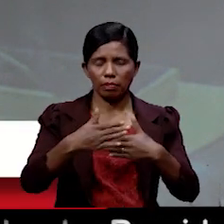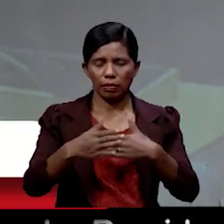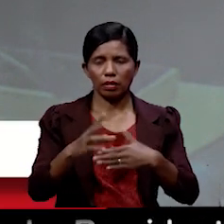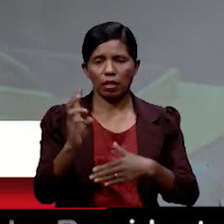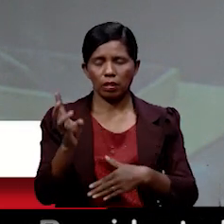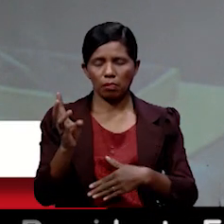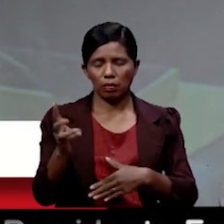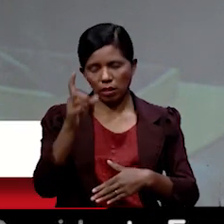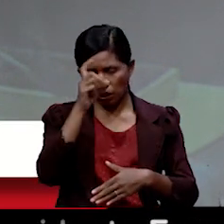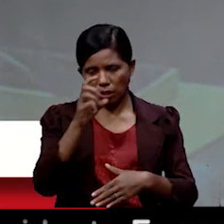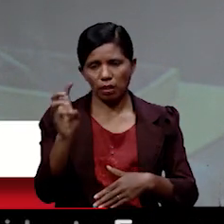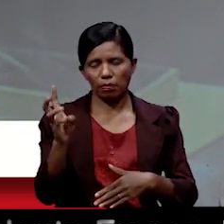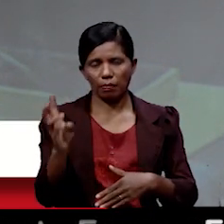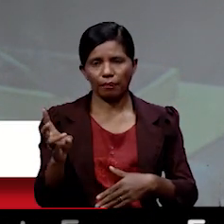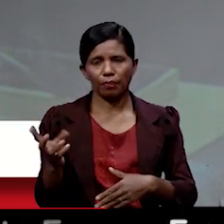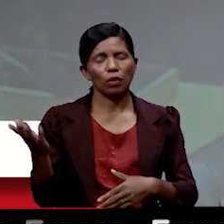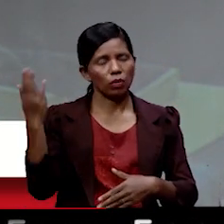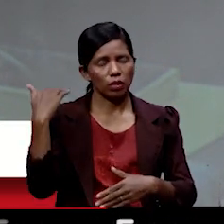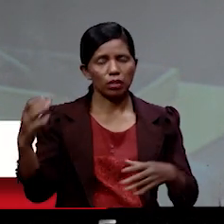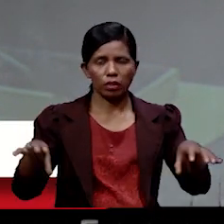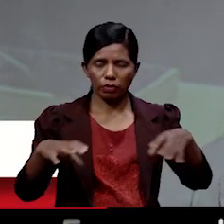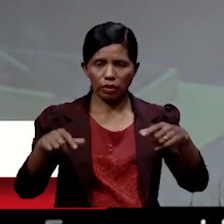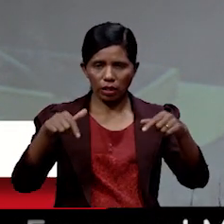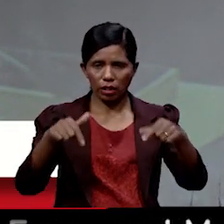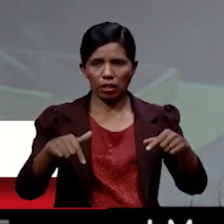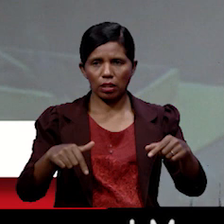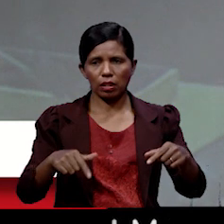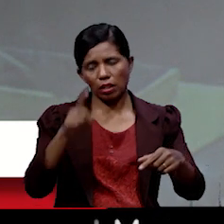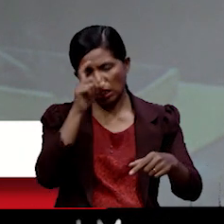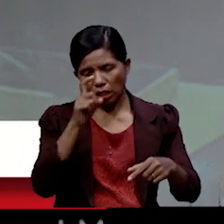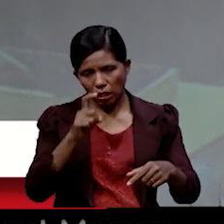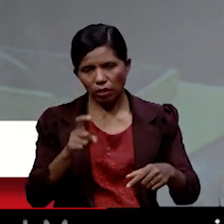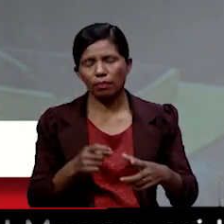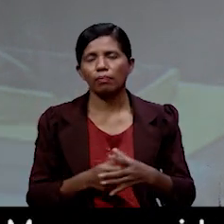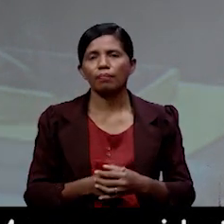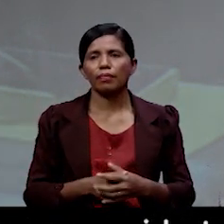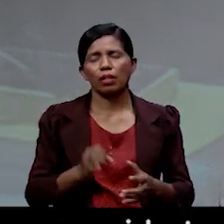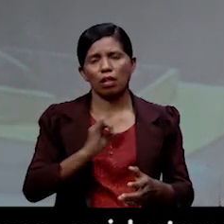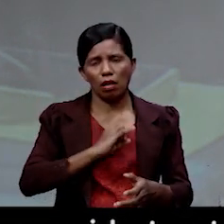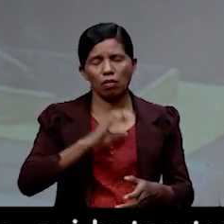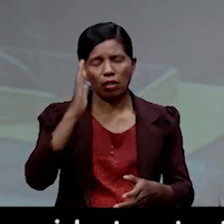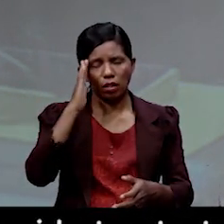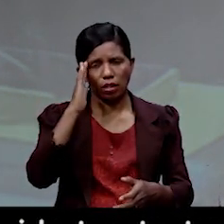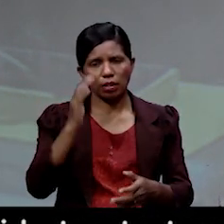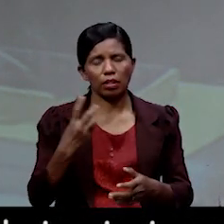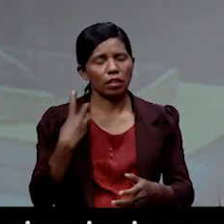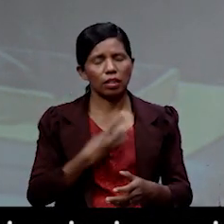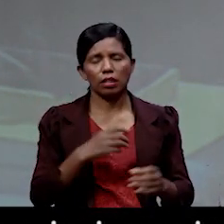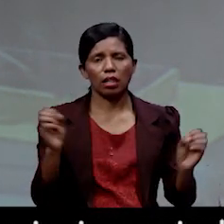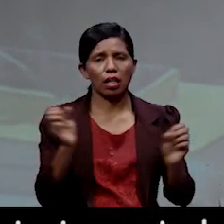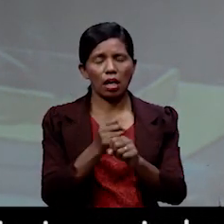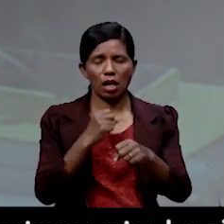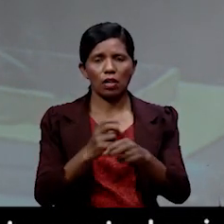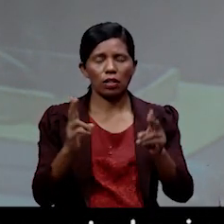anos, sirabe mais serviço enenemos, começa a catua zona, haunia Hanoi, e tá quando lá halo lá lais boat